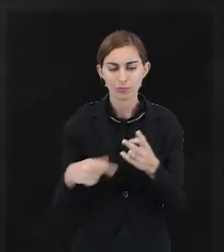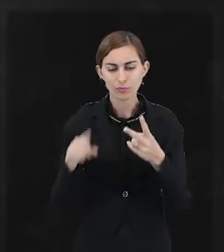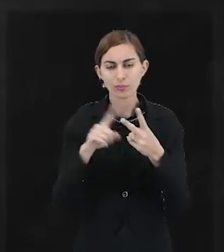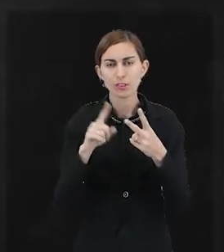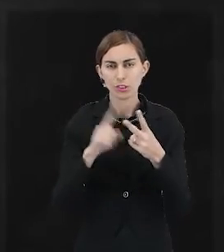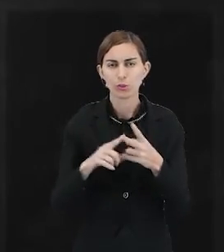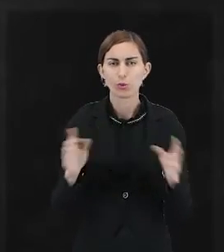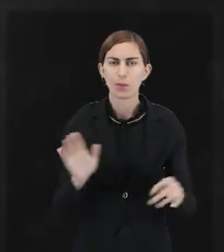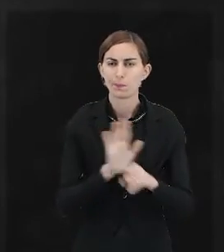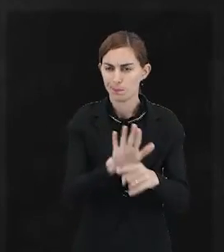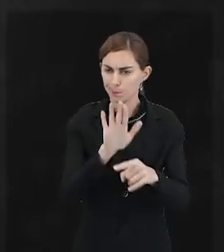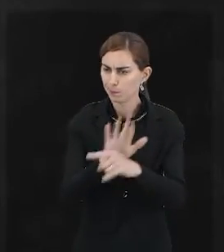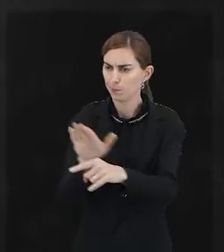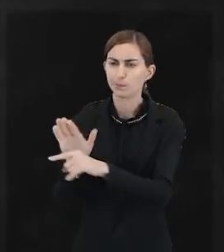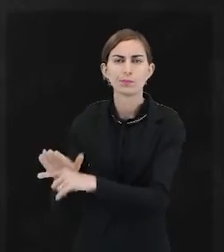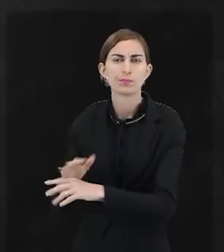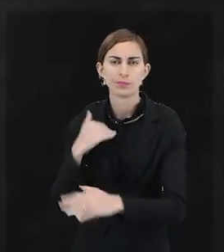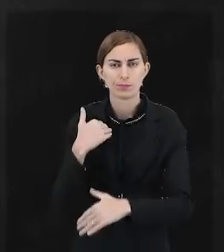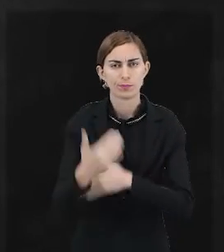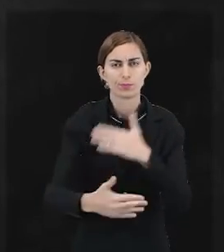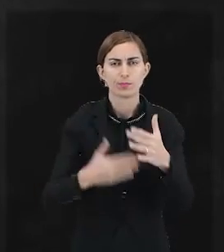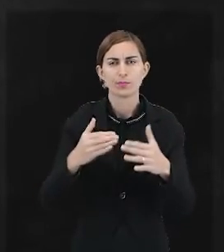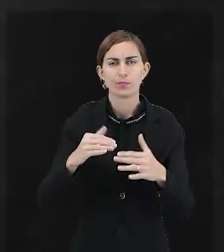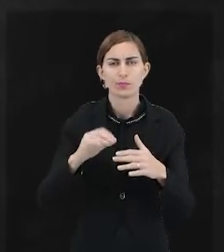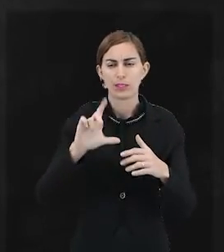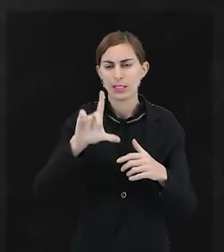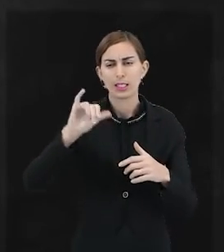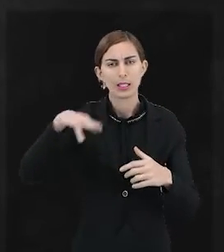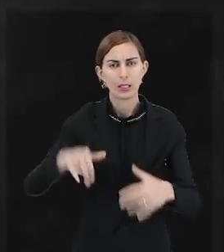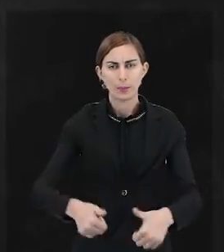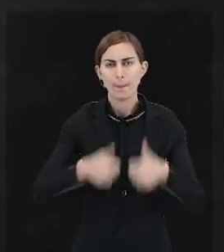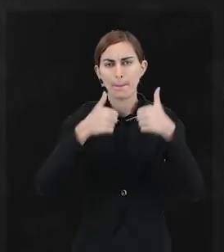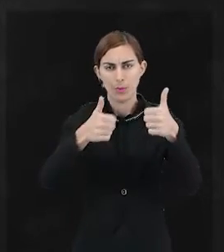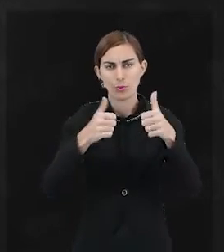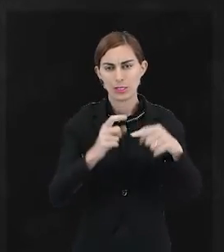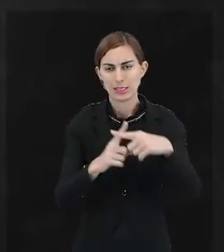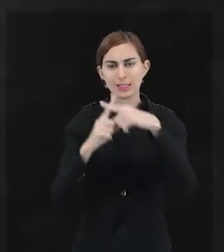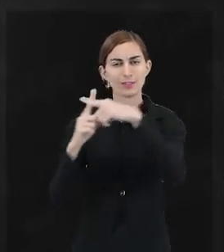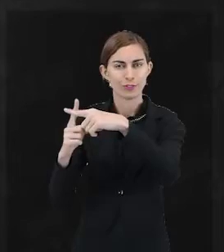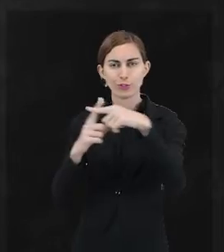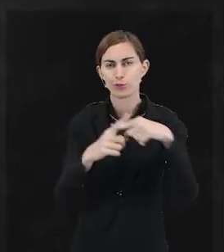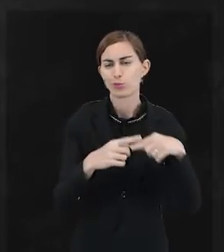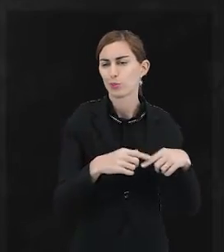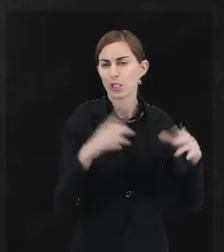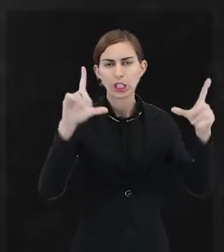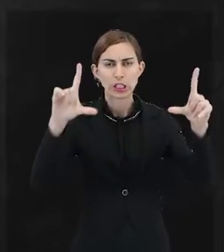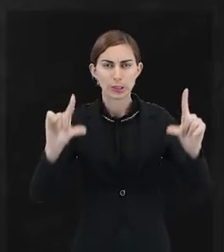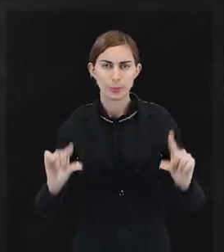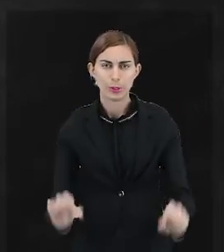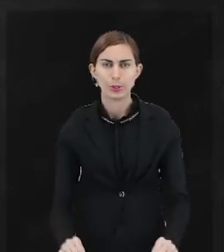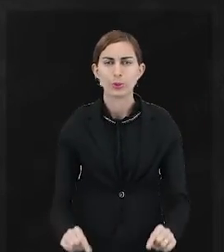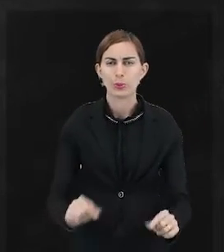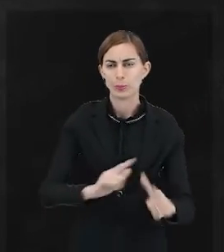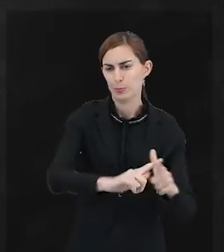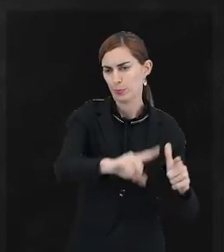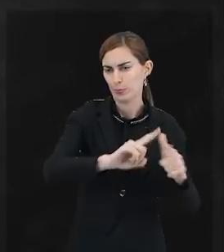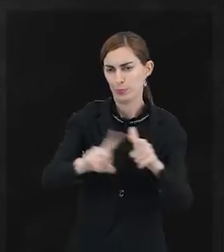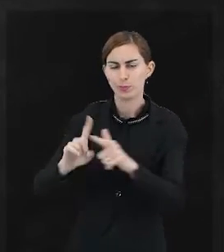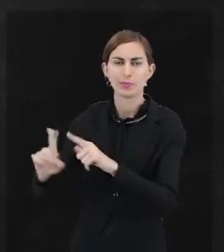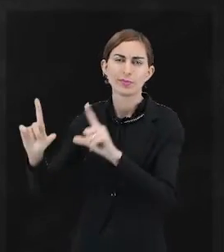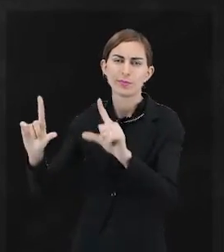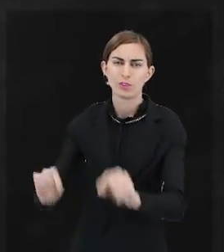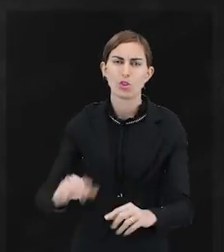ela contribui para a construção de um clima organizacional positivo, na medida em que diminui os ruídos geradores de